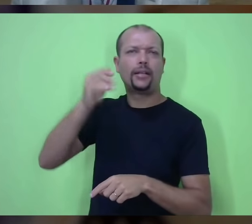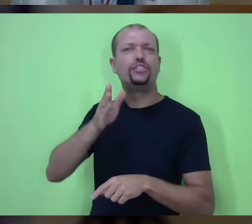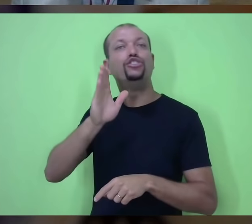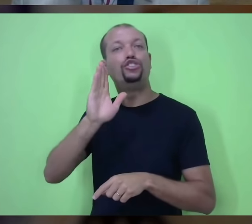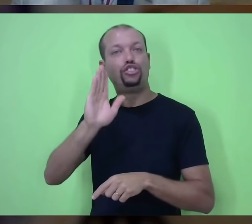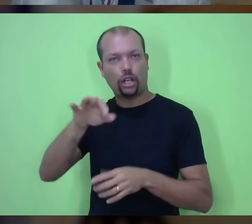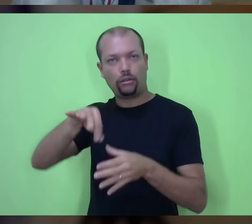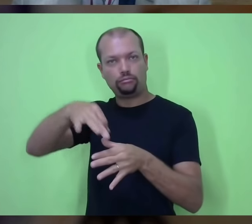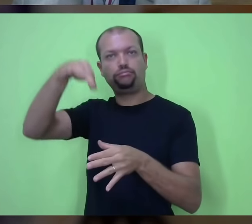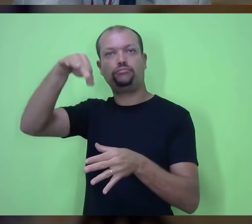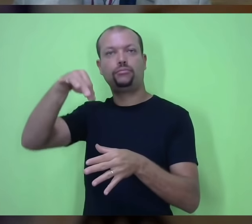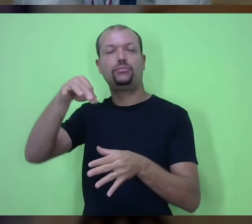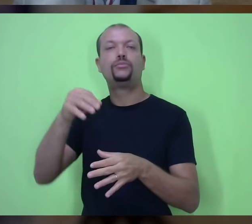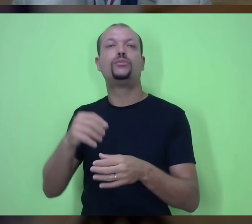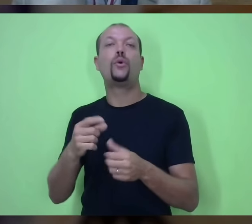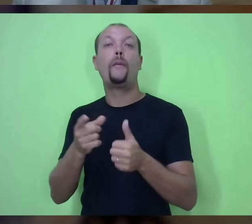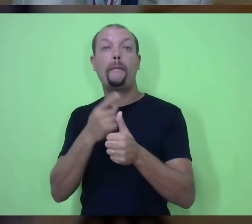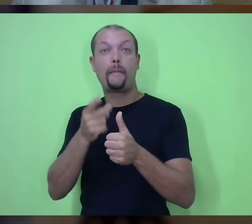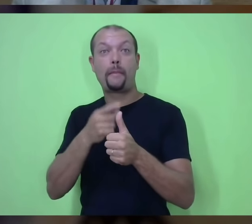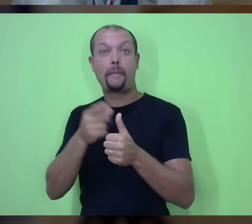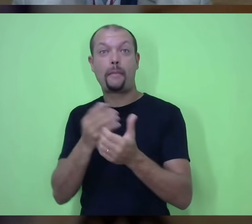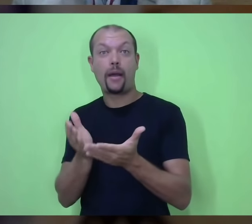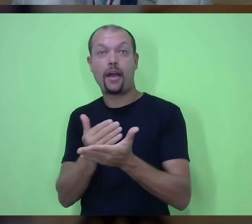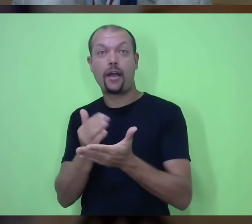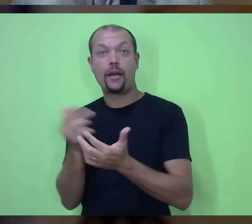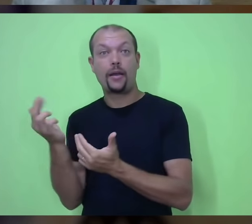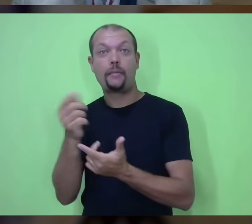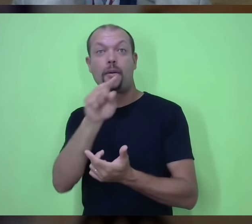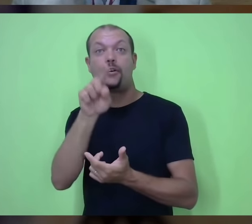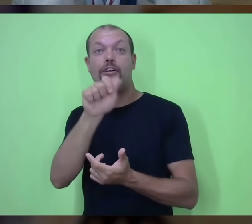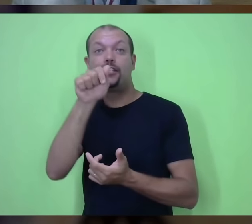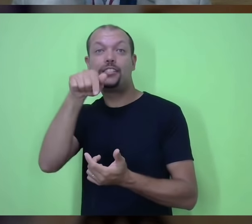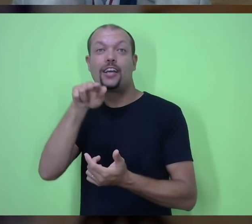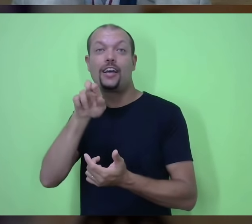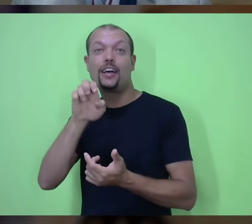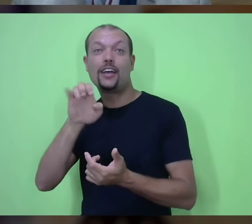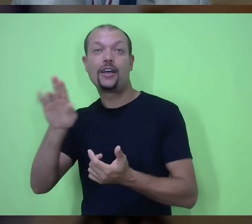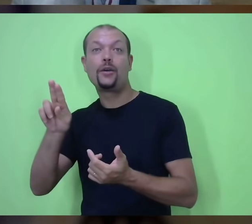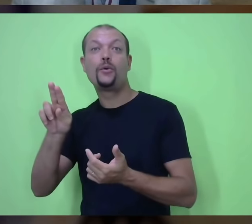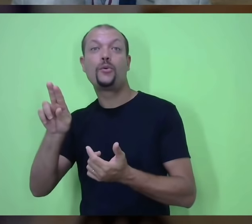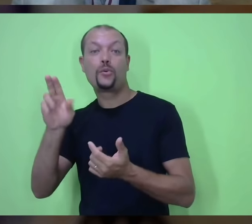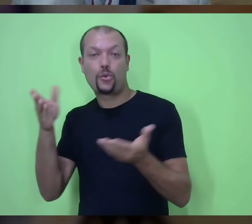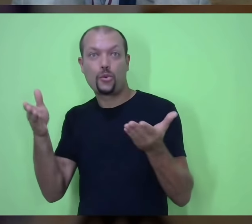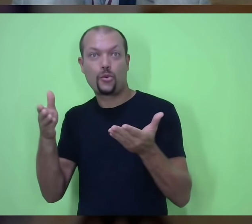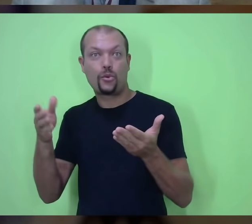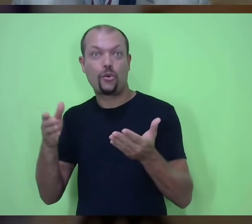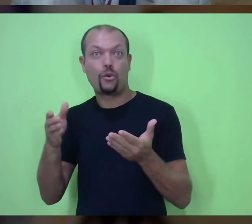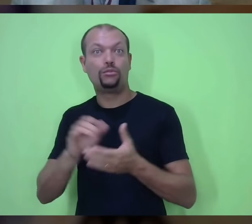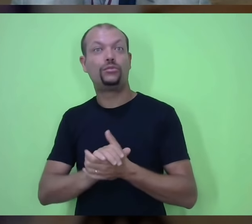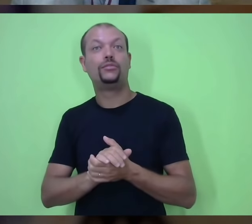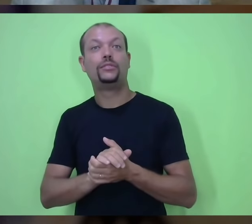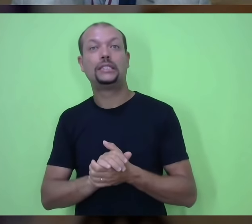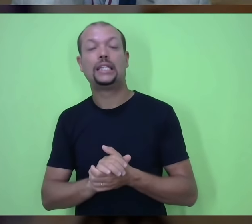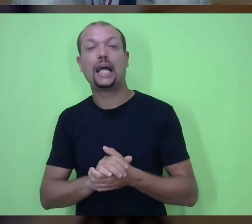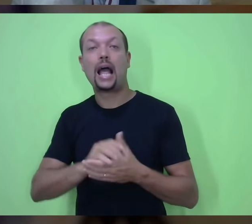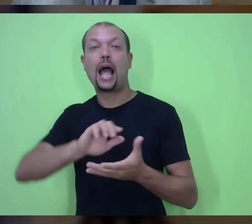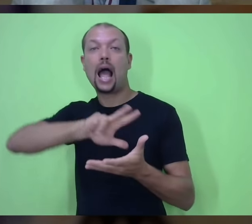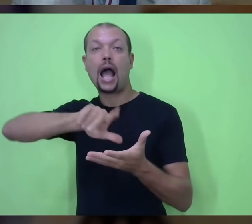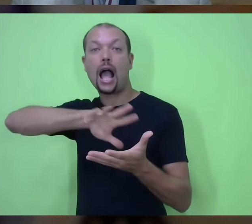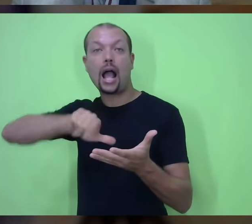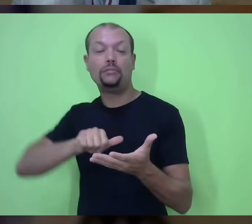passada, nós já sorteamos o primeiro livro, foi para o nosso querido irmão Zaqueu Pereira, e eu queria dizer que